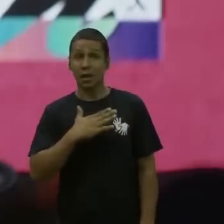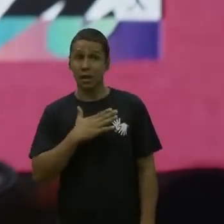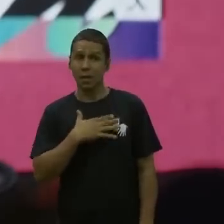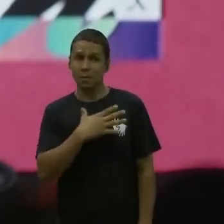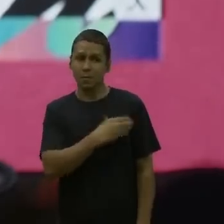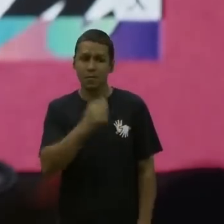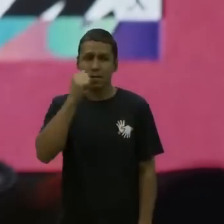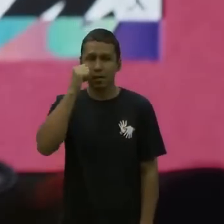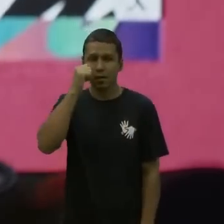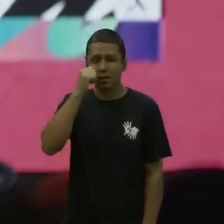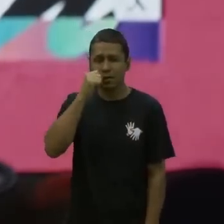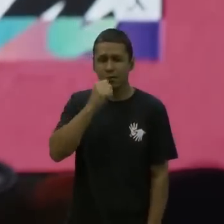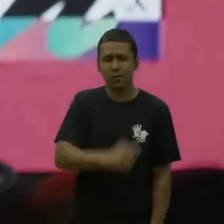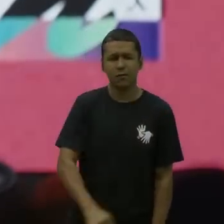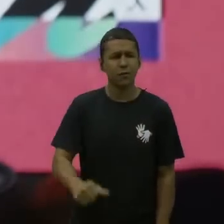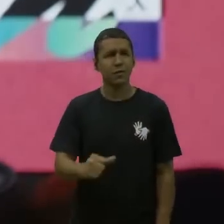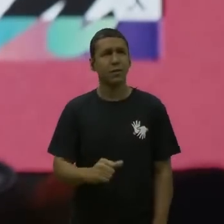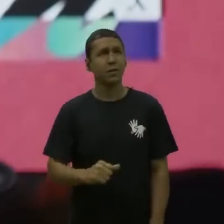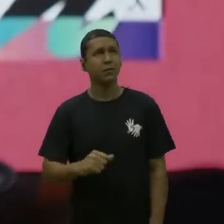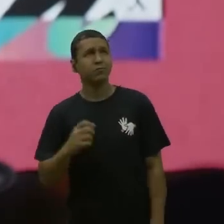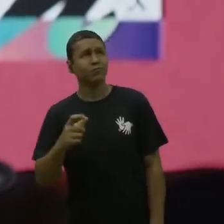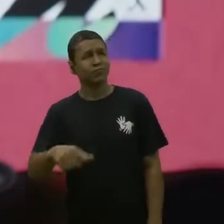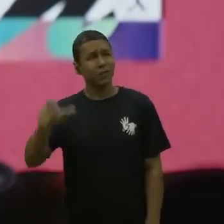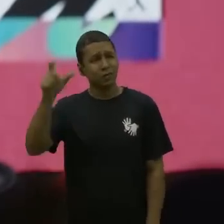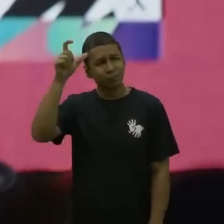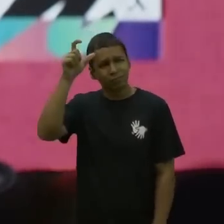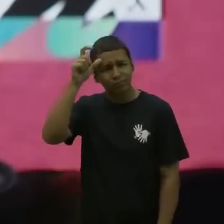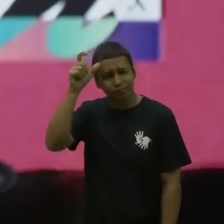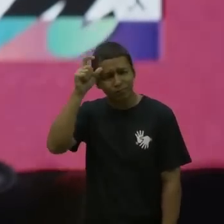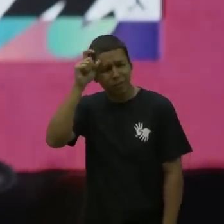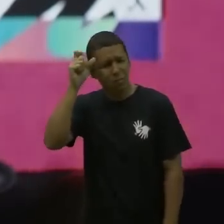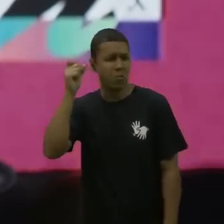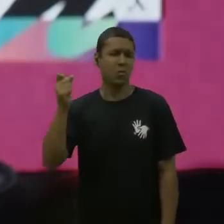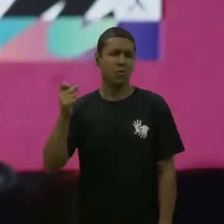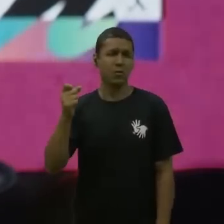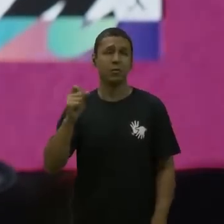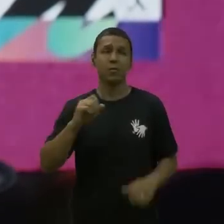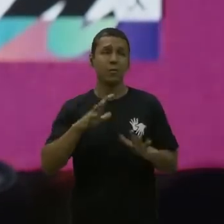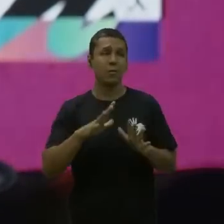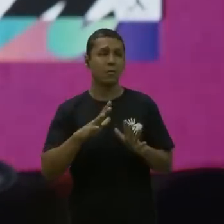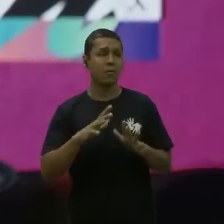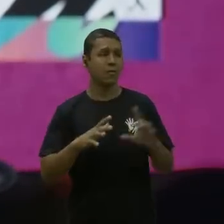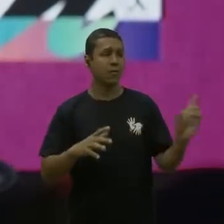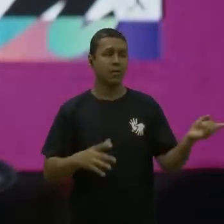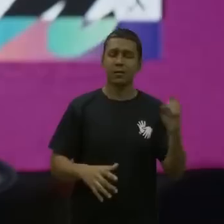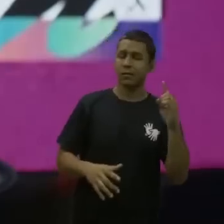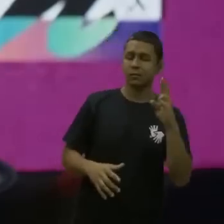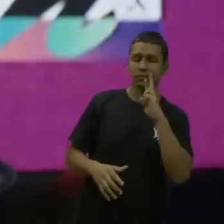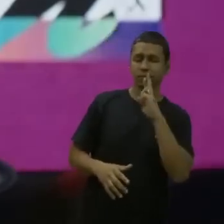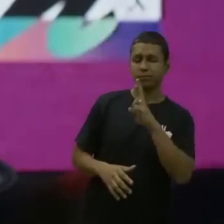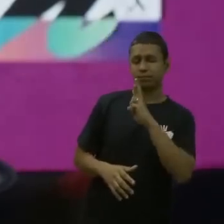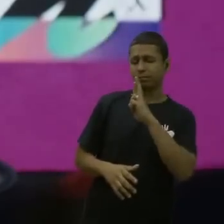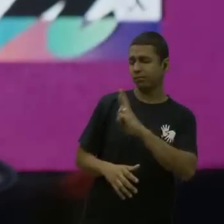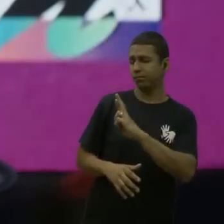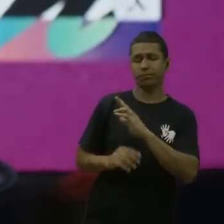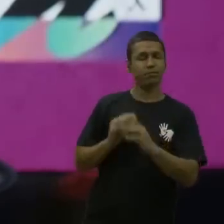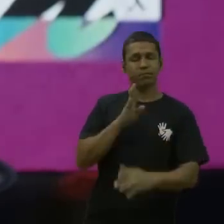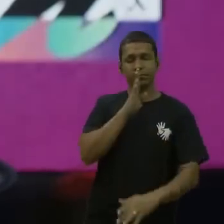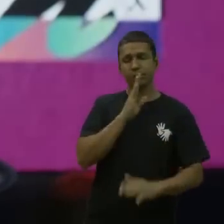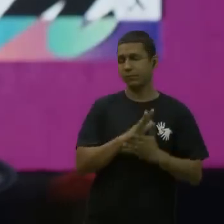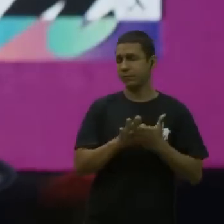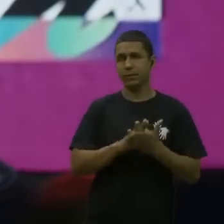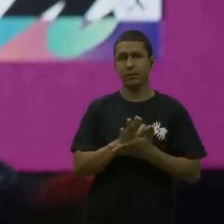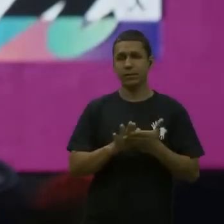filha está terrivelmente endemoniada. Mas ele não lhe respondeu nenhuma